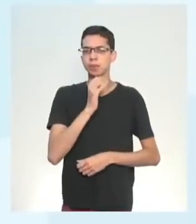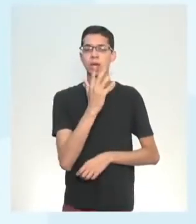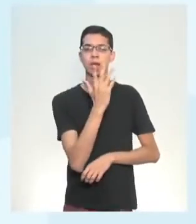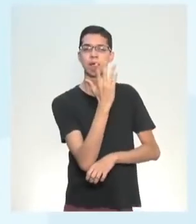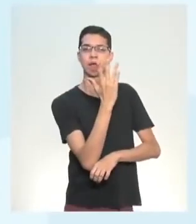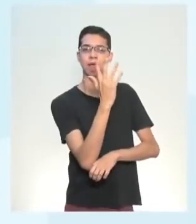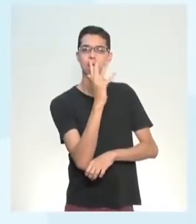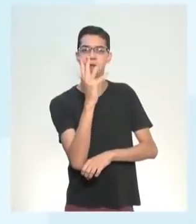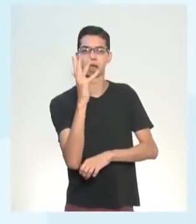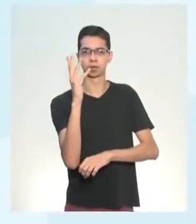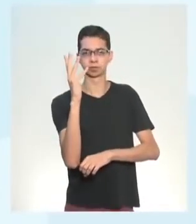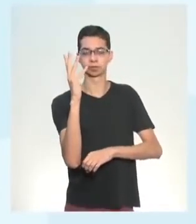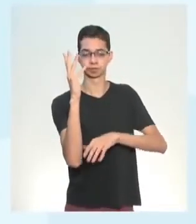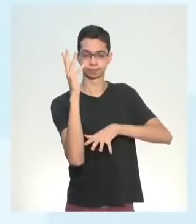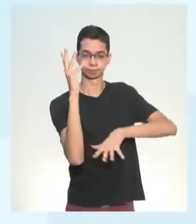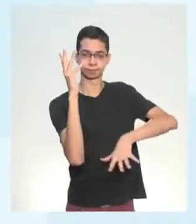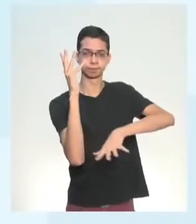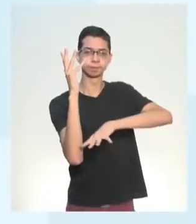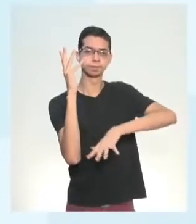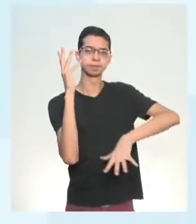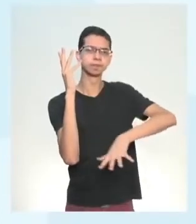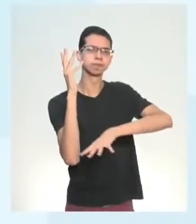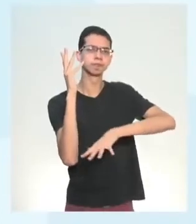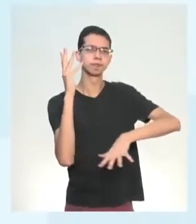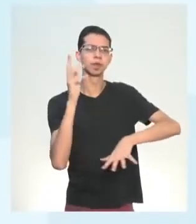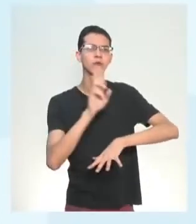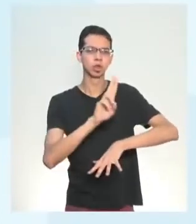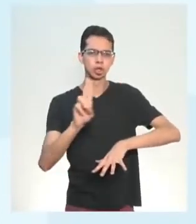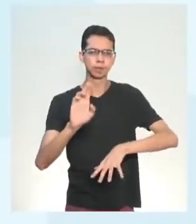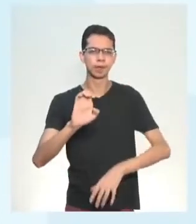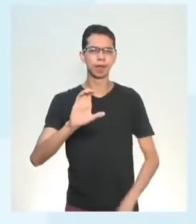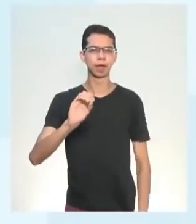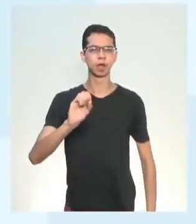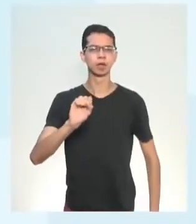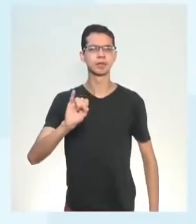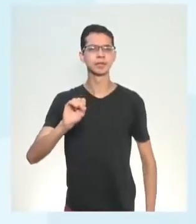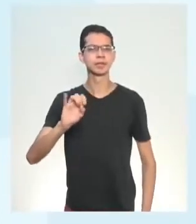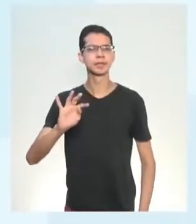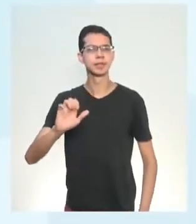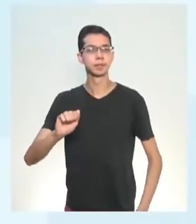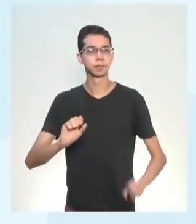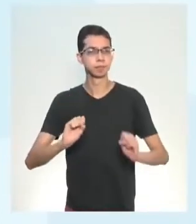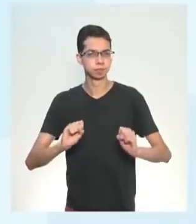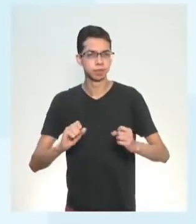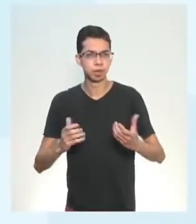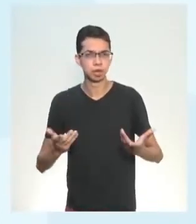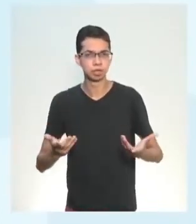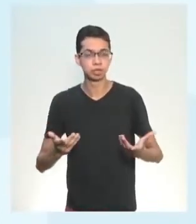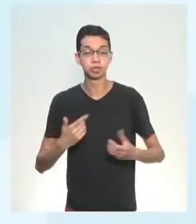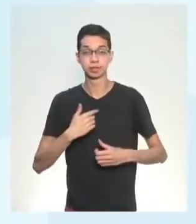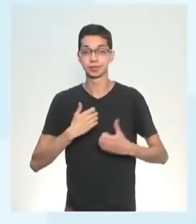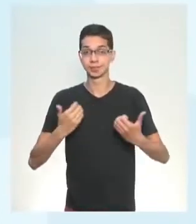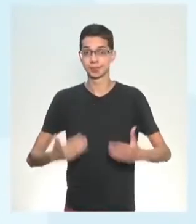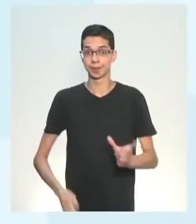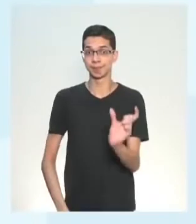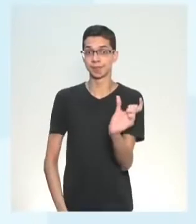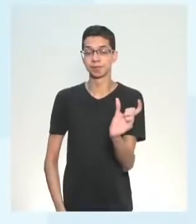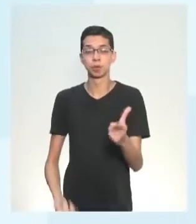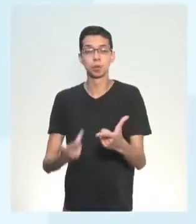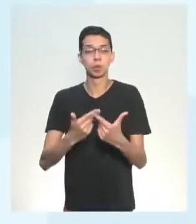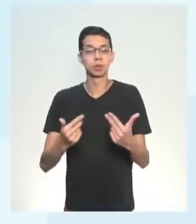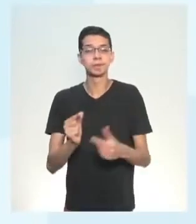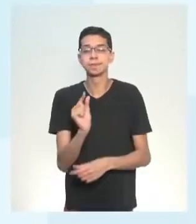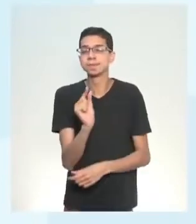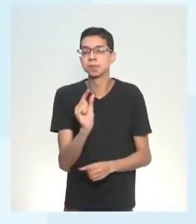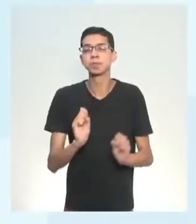Então é para você entender, quando eu falo de ecossistema, pode ser uma coisa muito pequena. Tá bom? Tem livros que falam que até um ser vivo